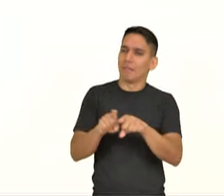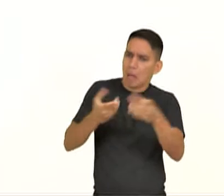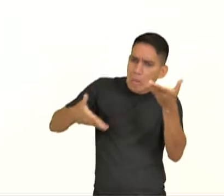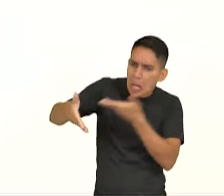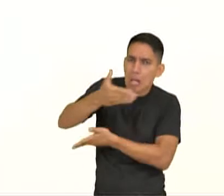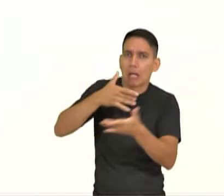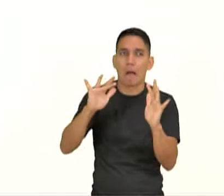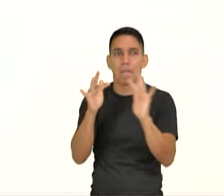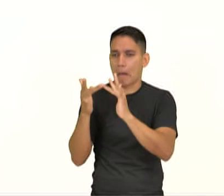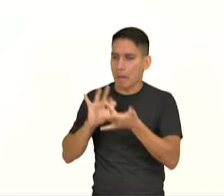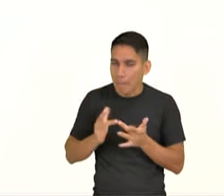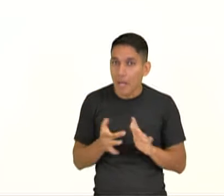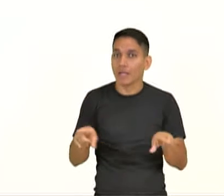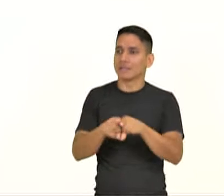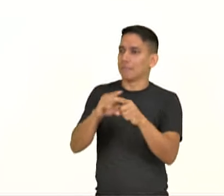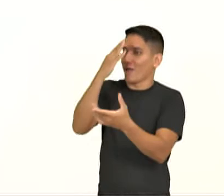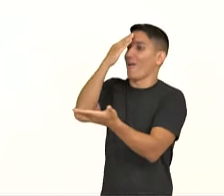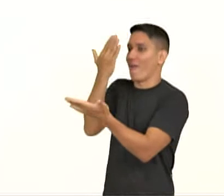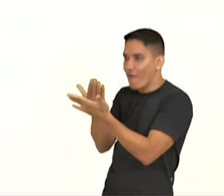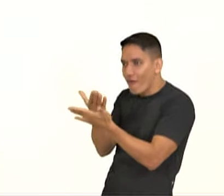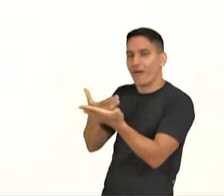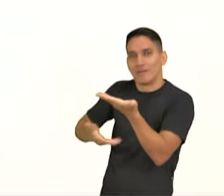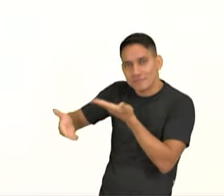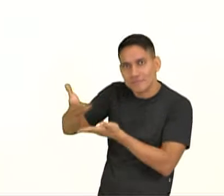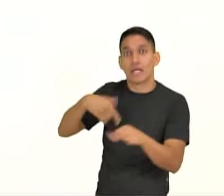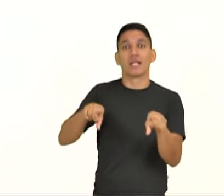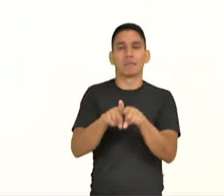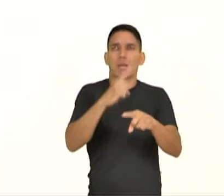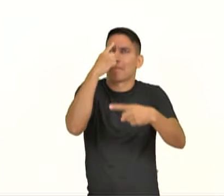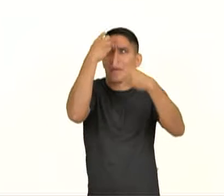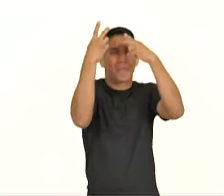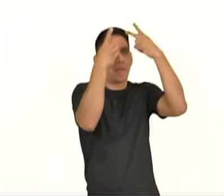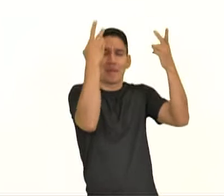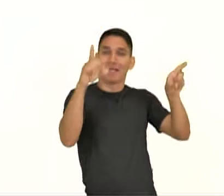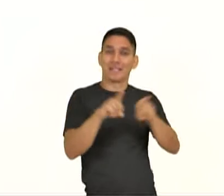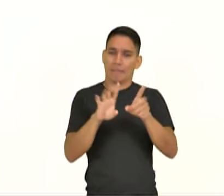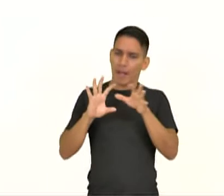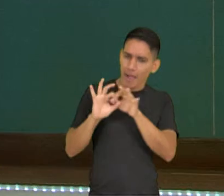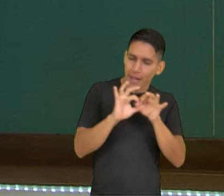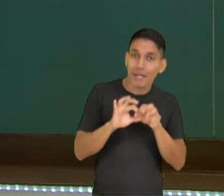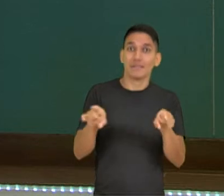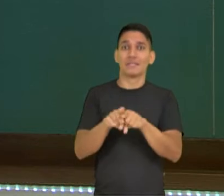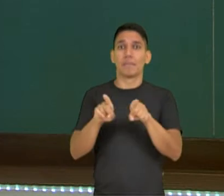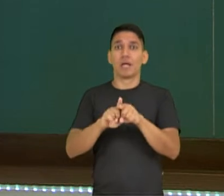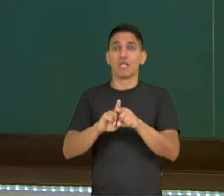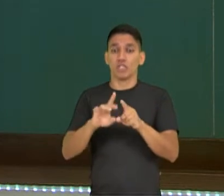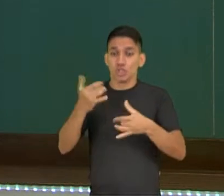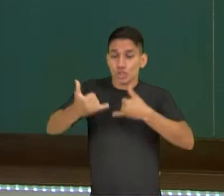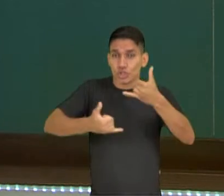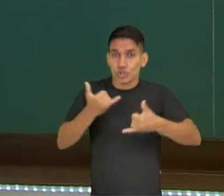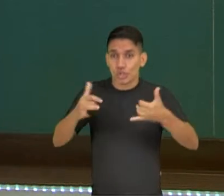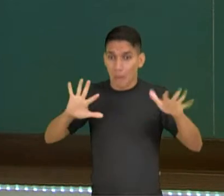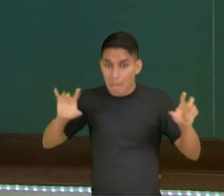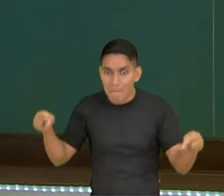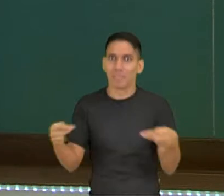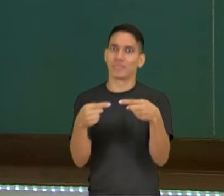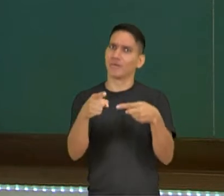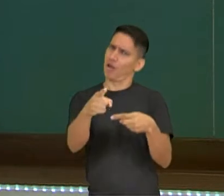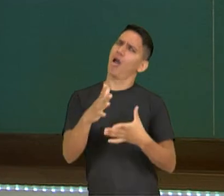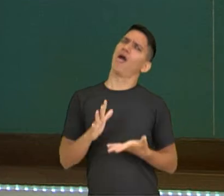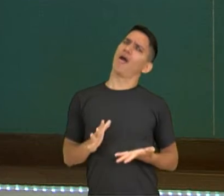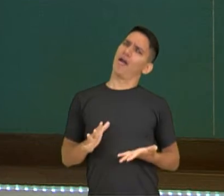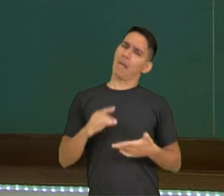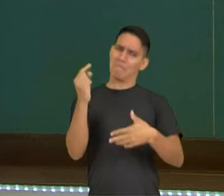confiança, jogos de criatividade e sintonia e jogos de fechamento. Sejam